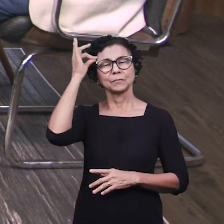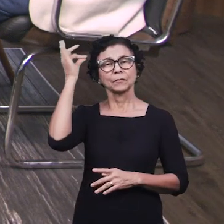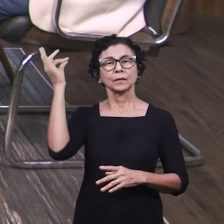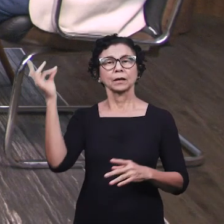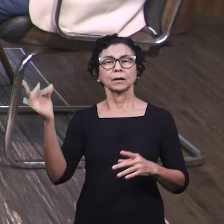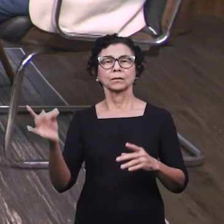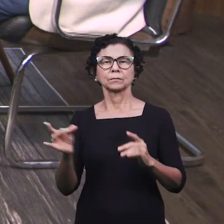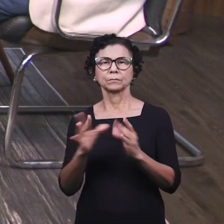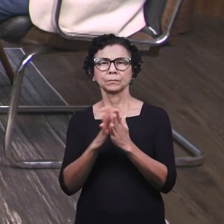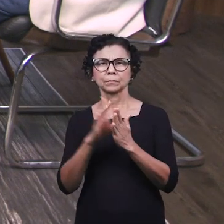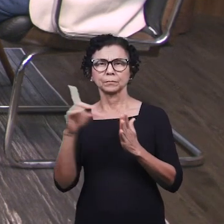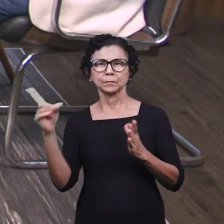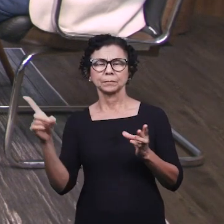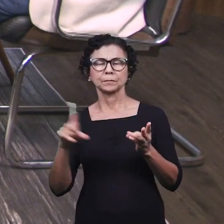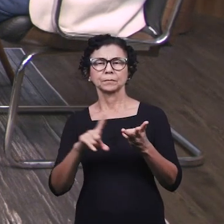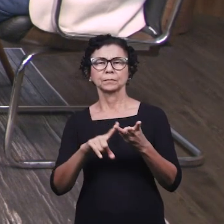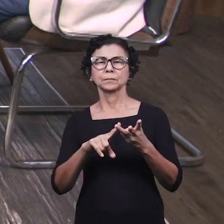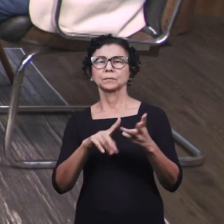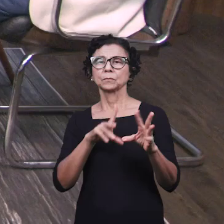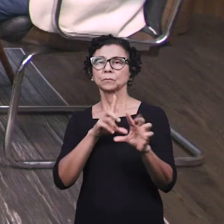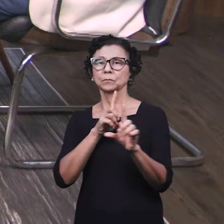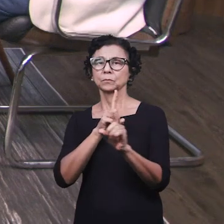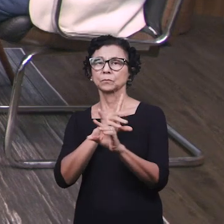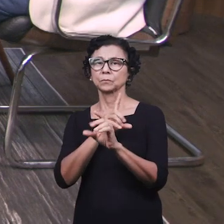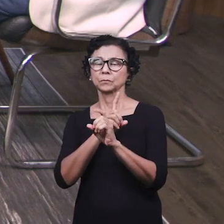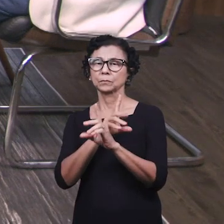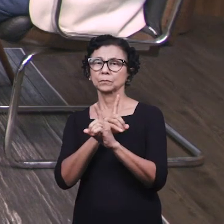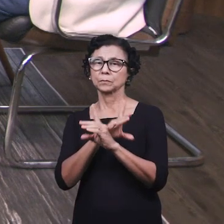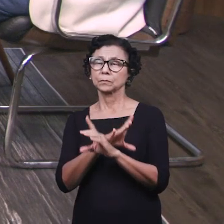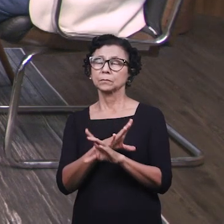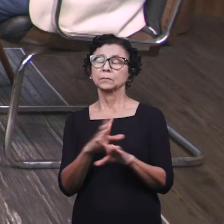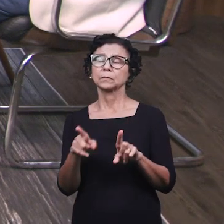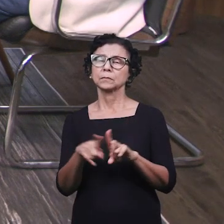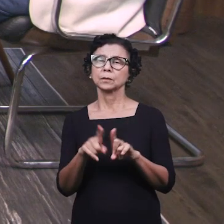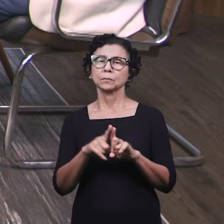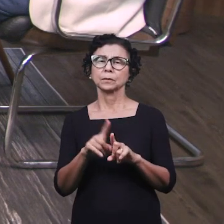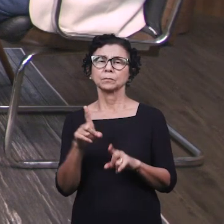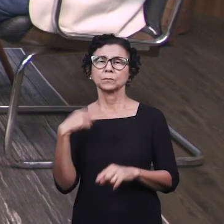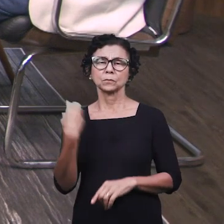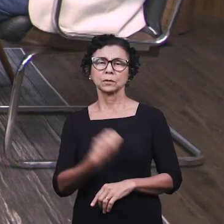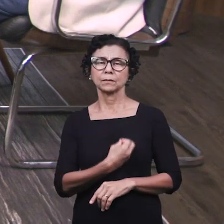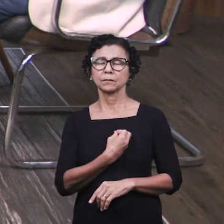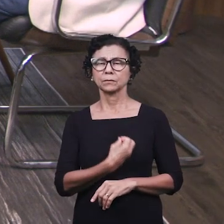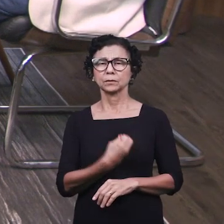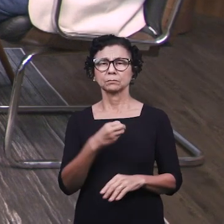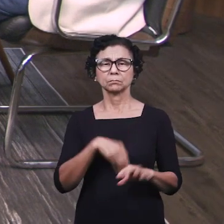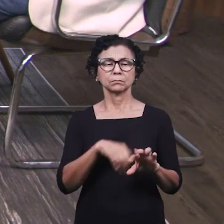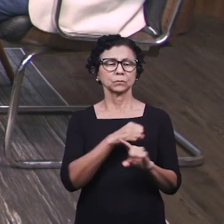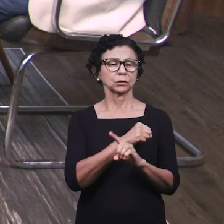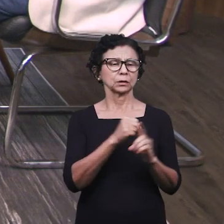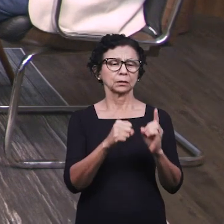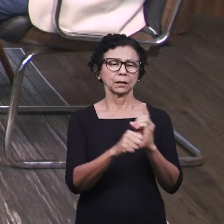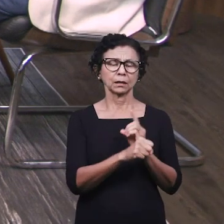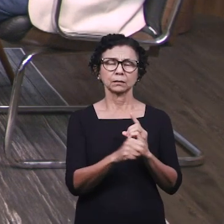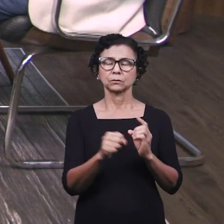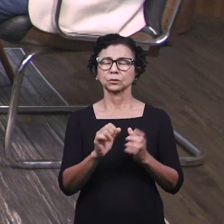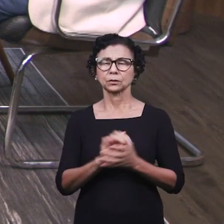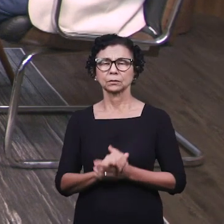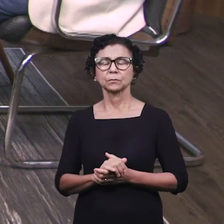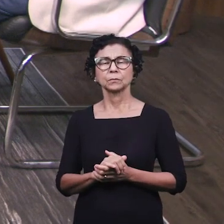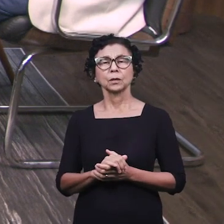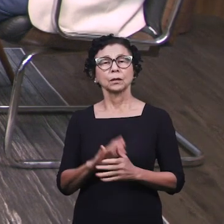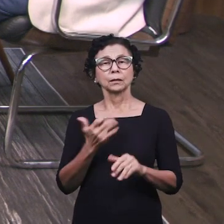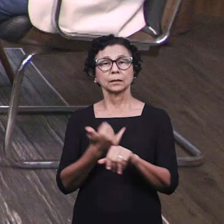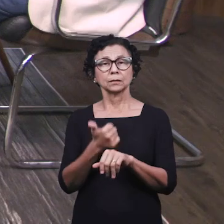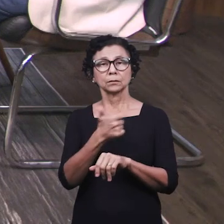bíblica, doutrinária, como até para situações do nosso cotidiano. E você pode assistir através do canal 126 do